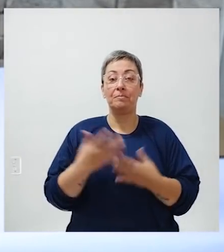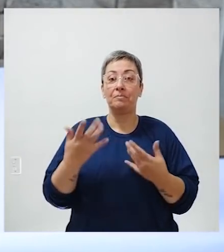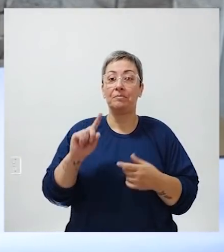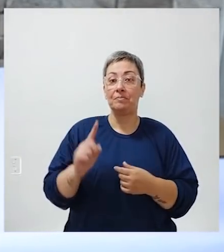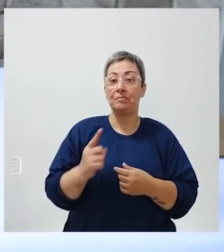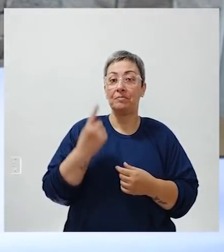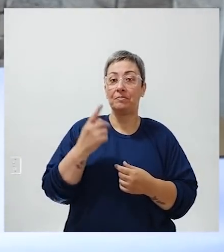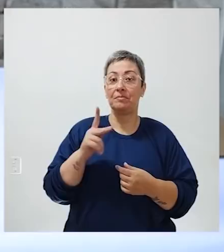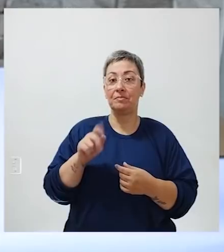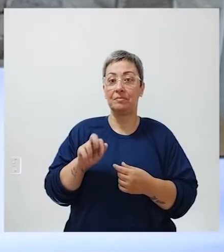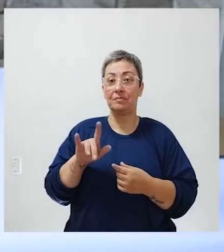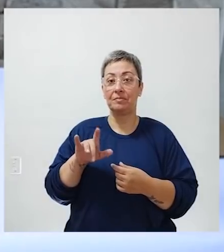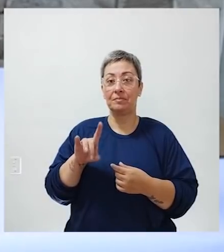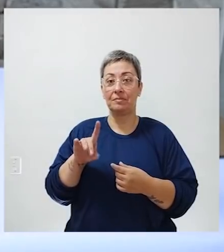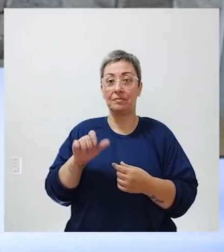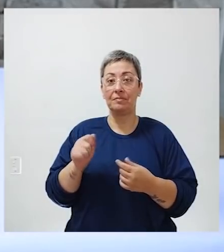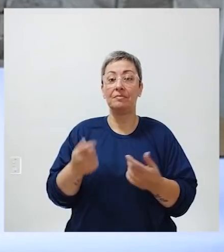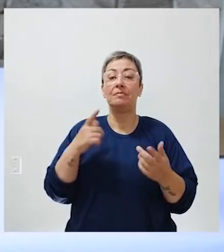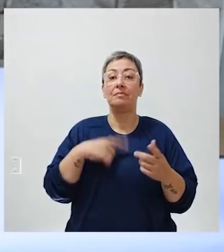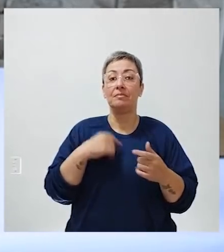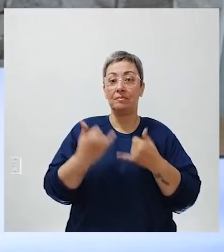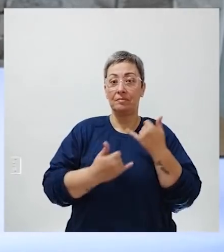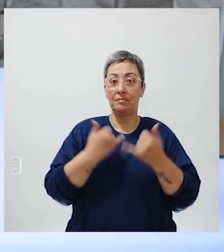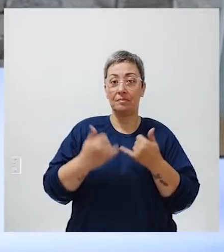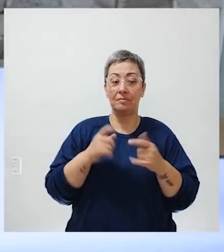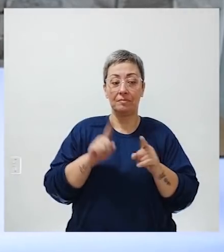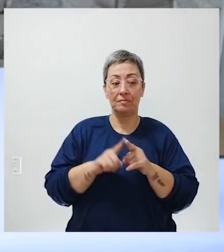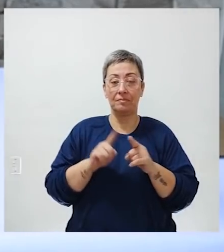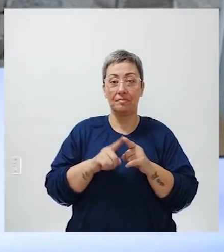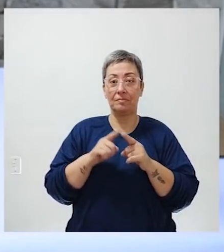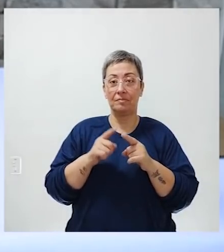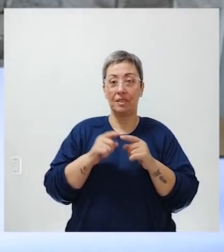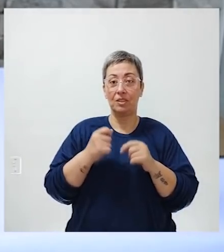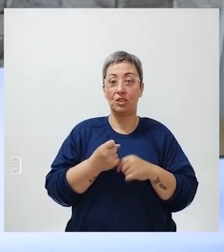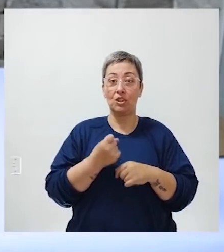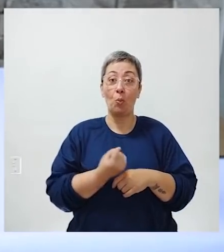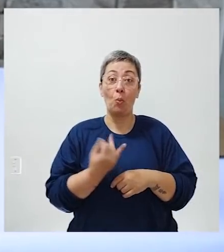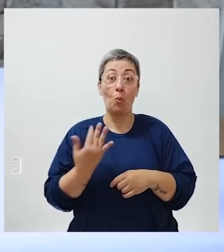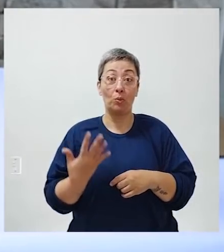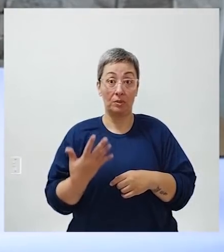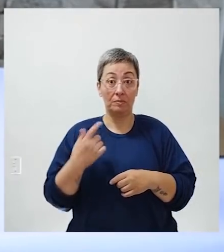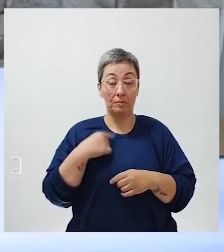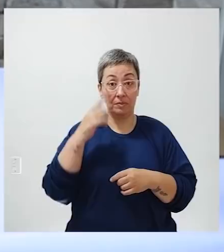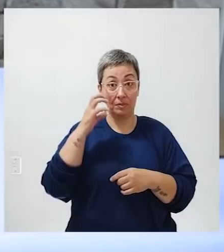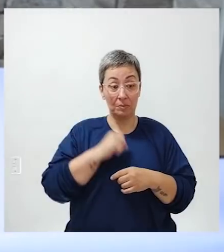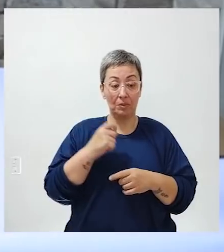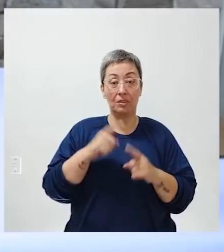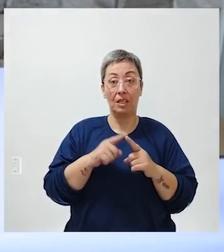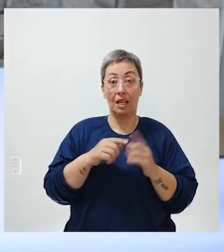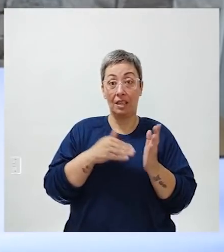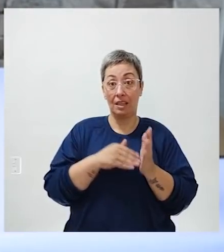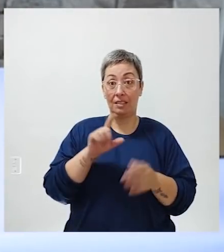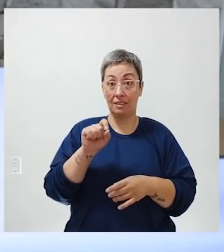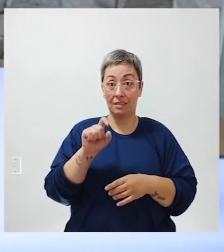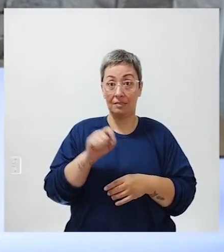A primeira parlenda que nós vamos brincar é uma parlenda de contar. Vamos aprender ou contar até